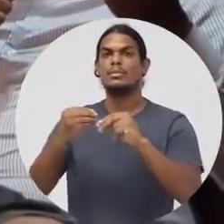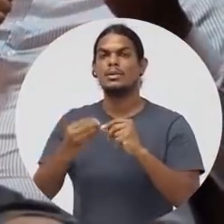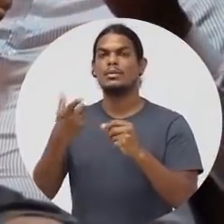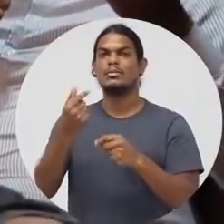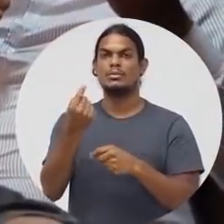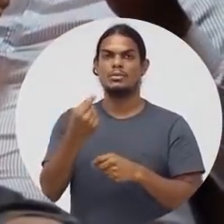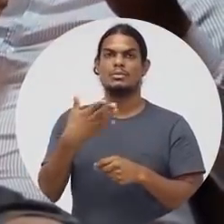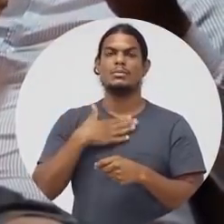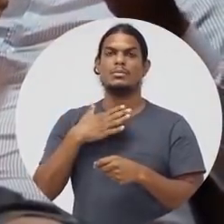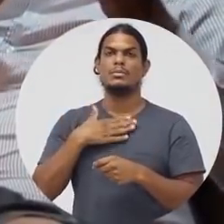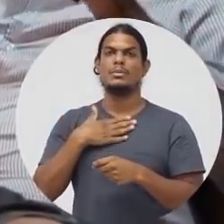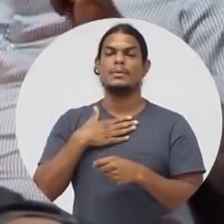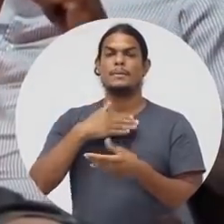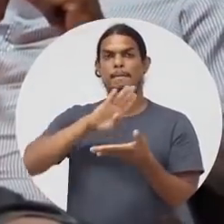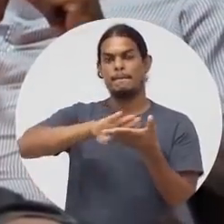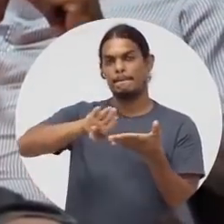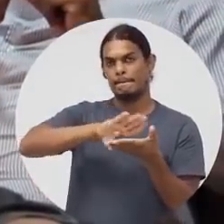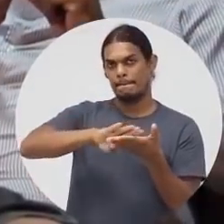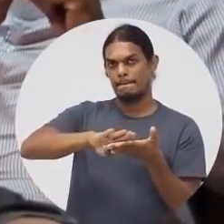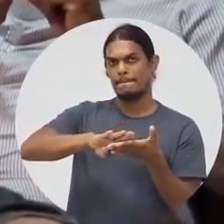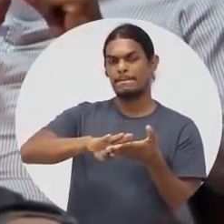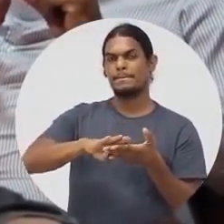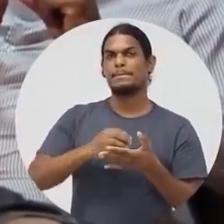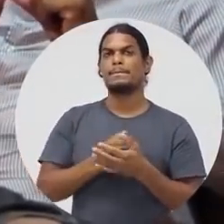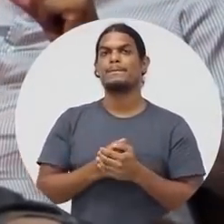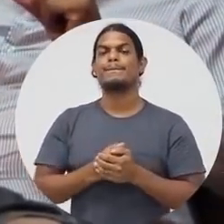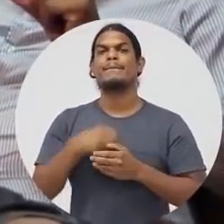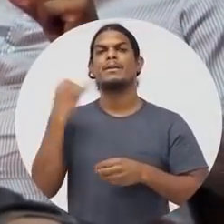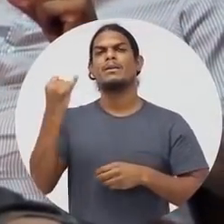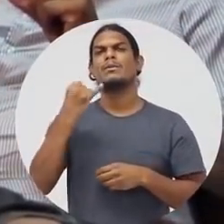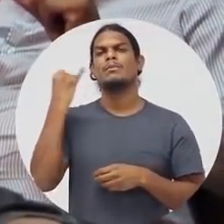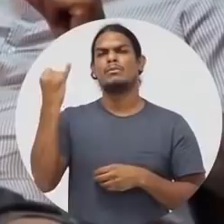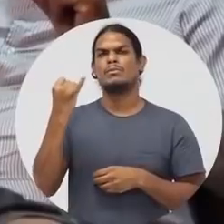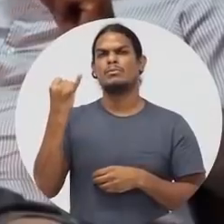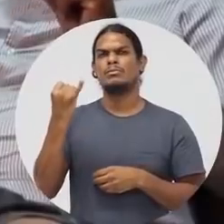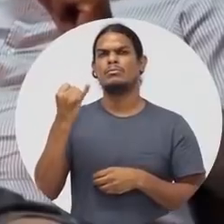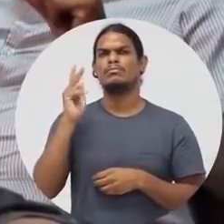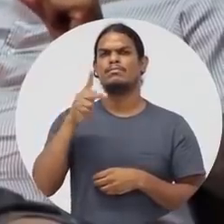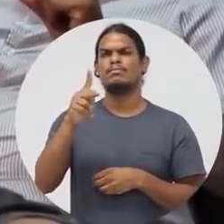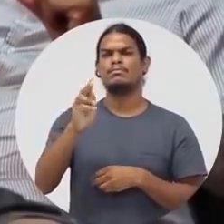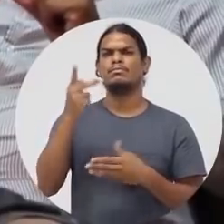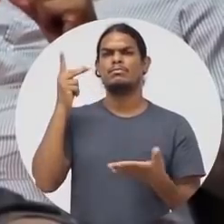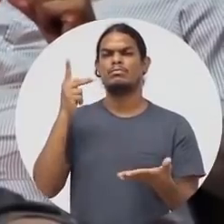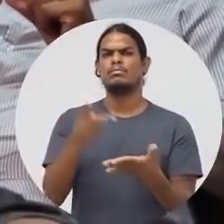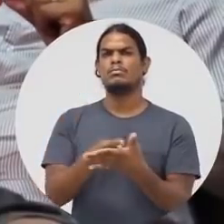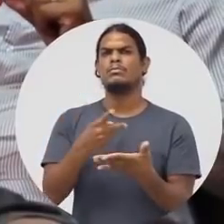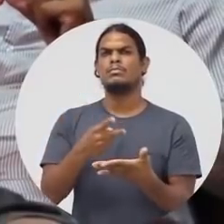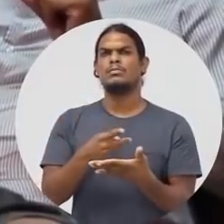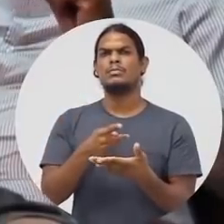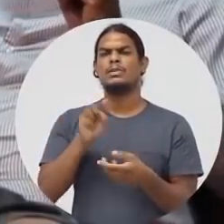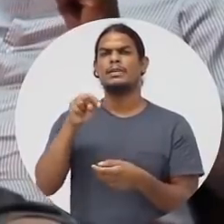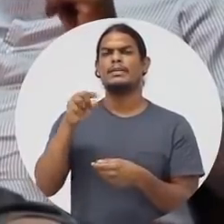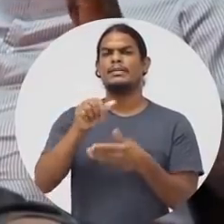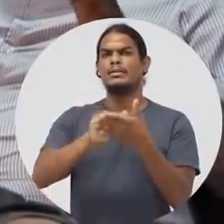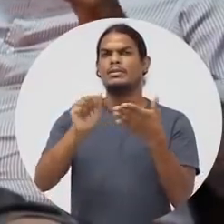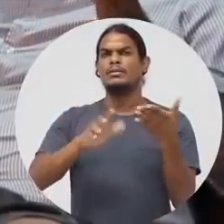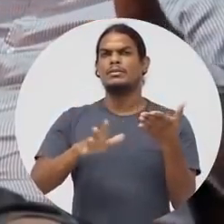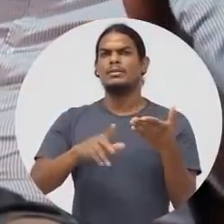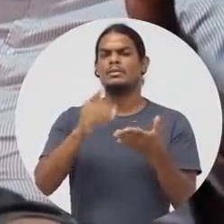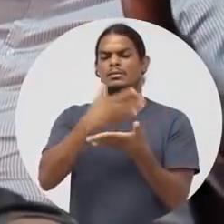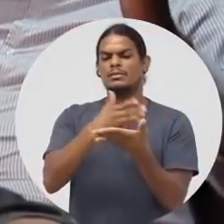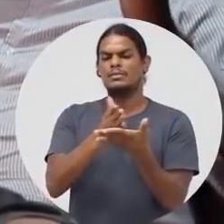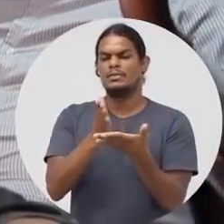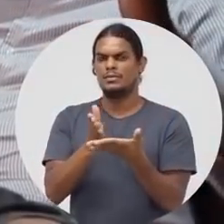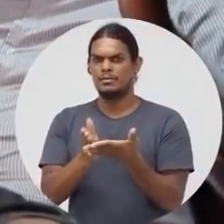conta final, entendeu? Uma coisa bem interessante que sempre acontece conosco é que essa operação se divide em